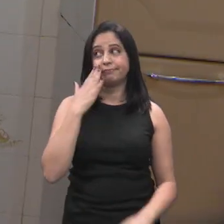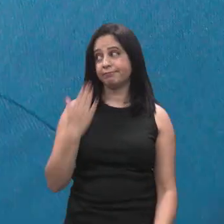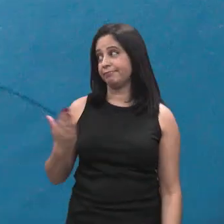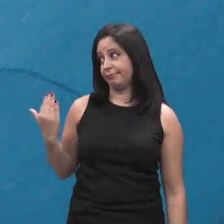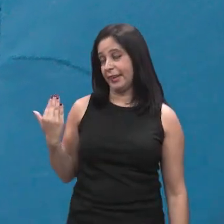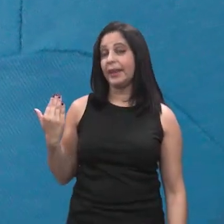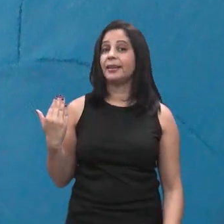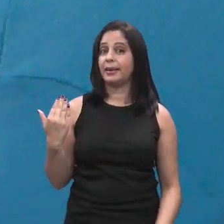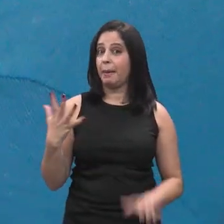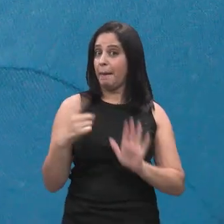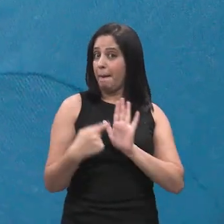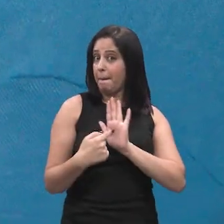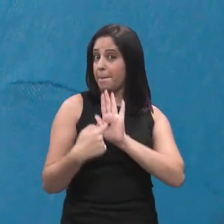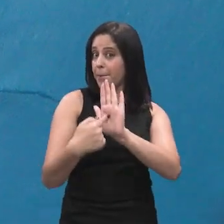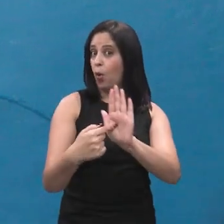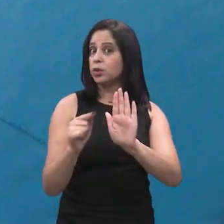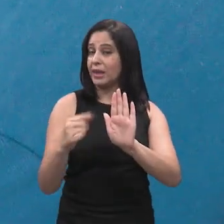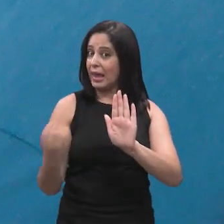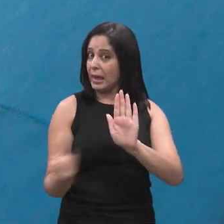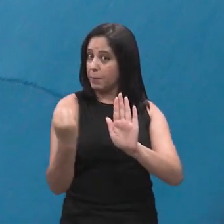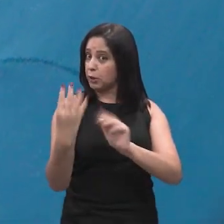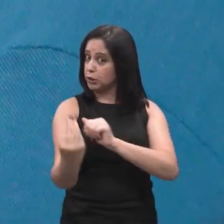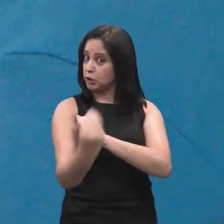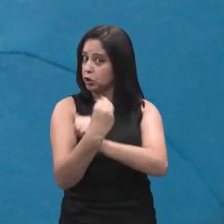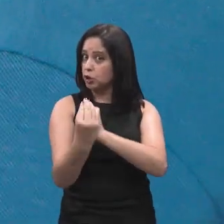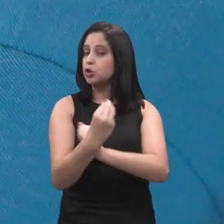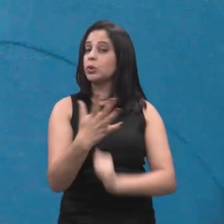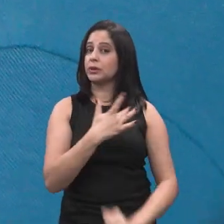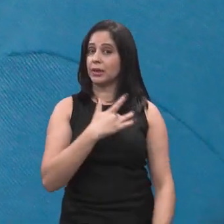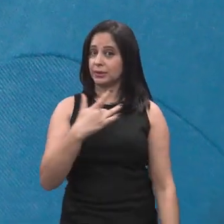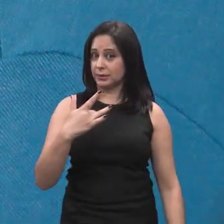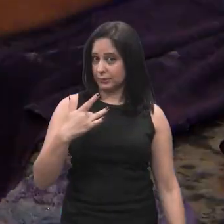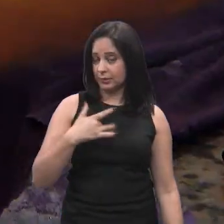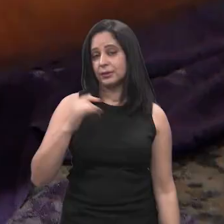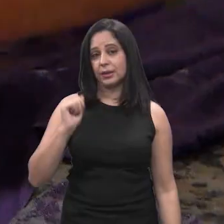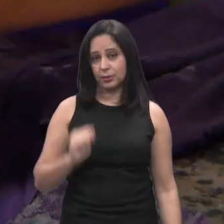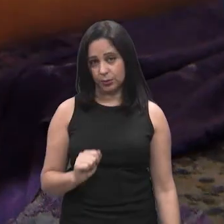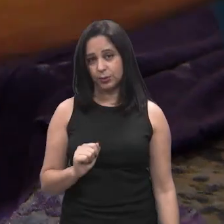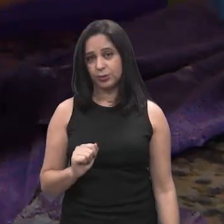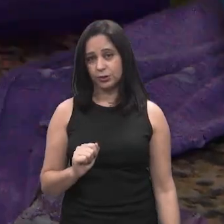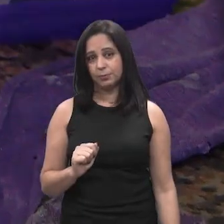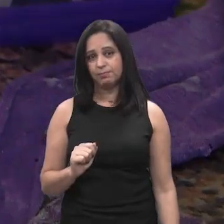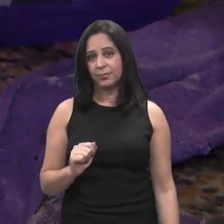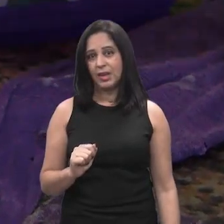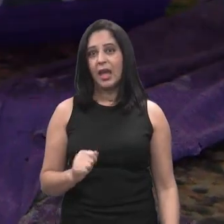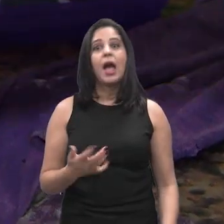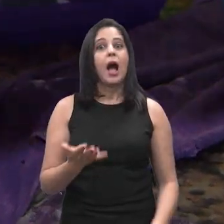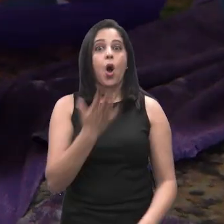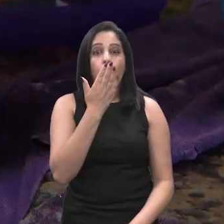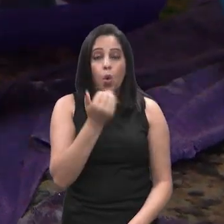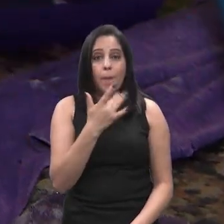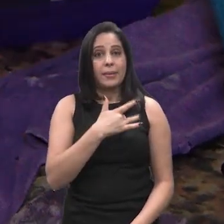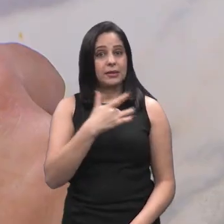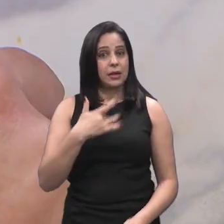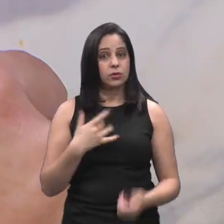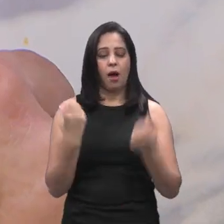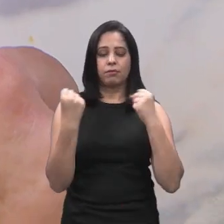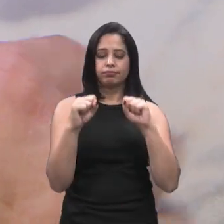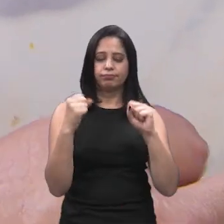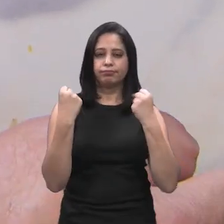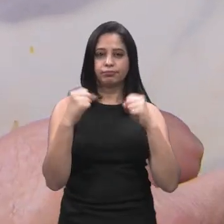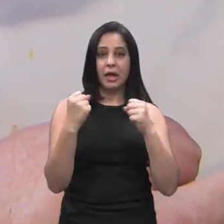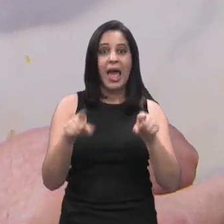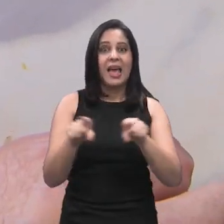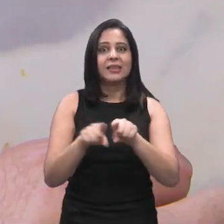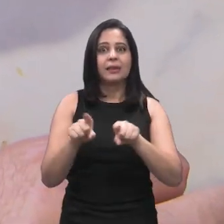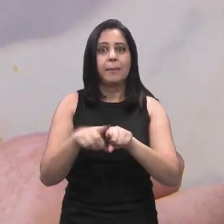saúde. Além do cuidado com a alimentação e os exercícios físicos, ele mantém uma rotina de consultas médicas,